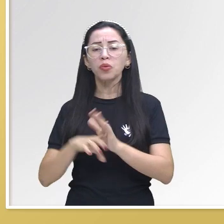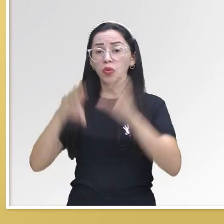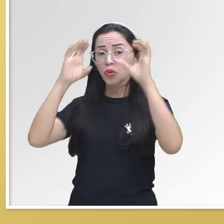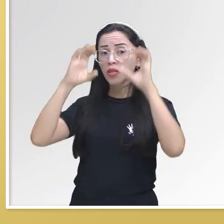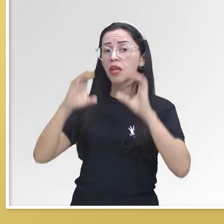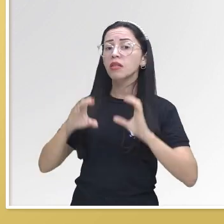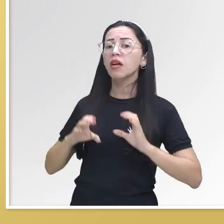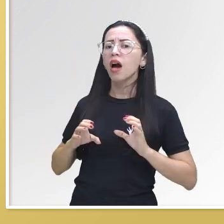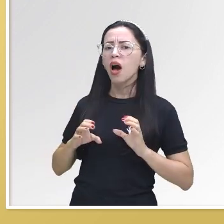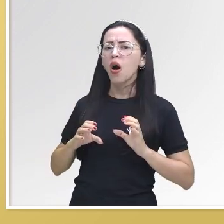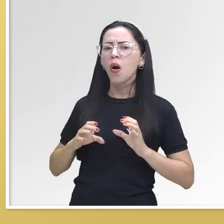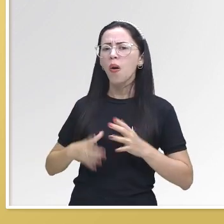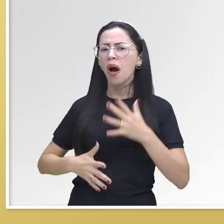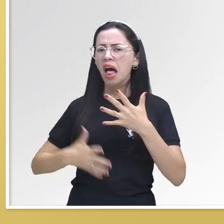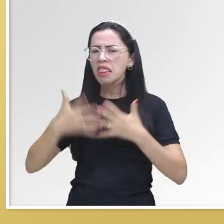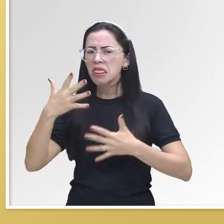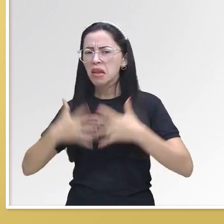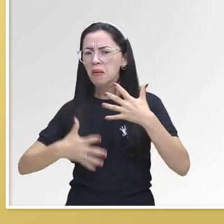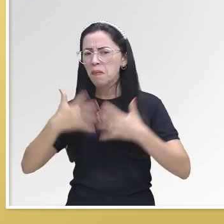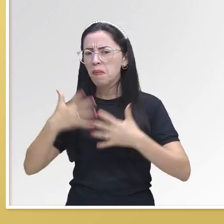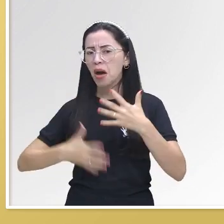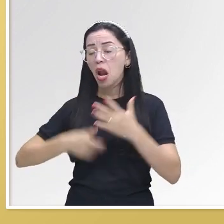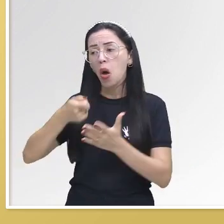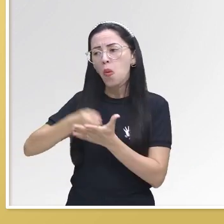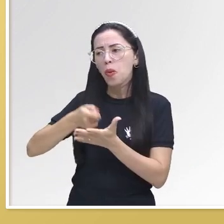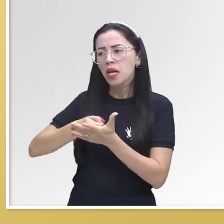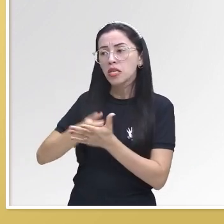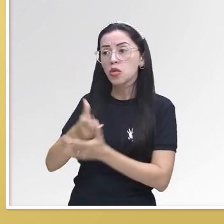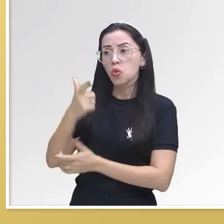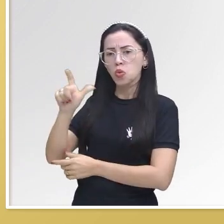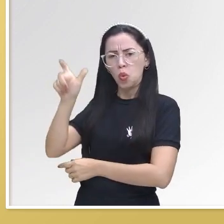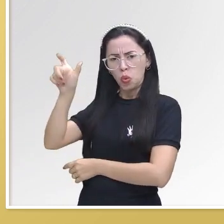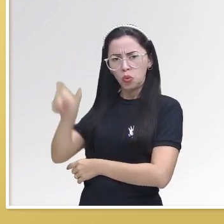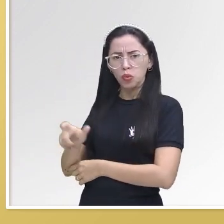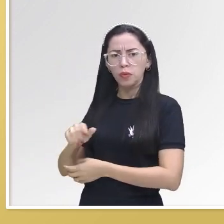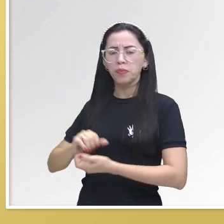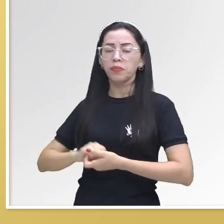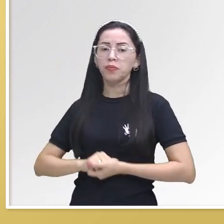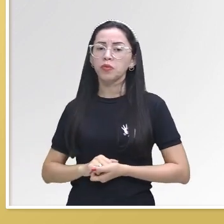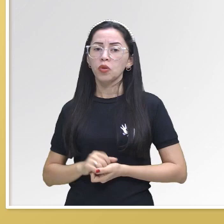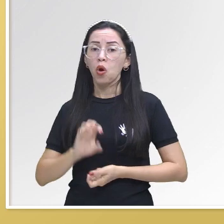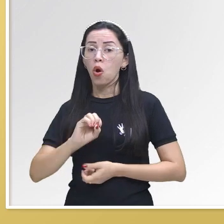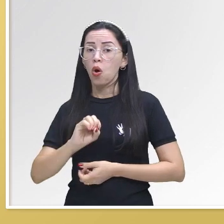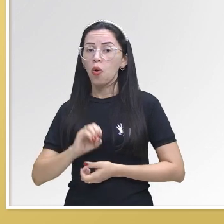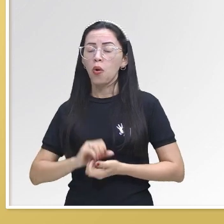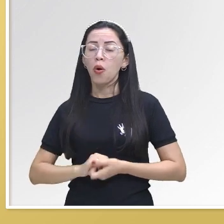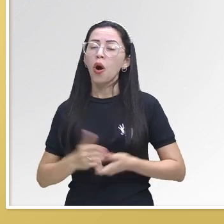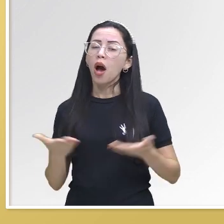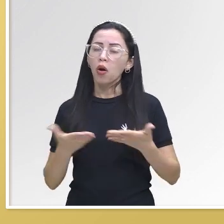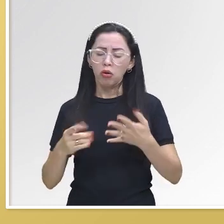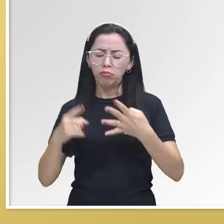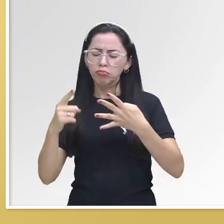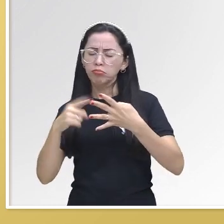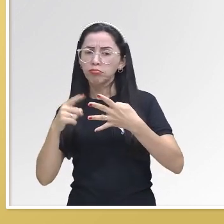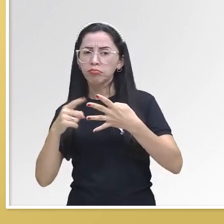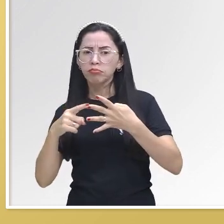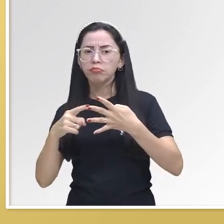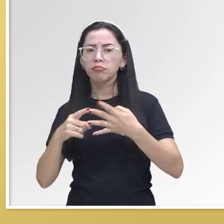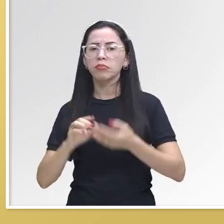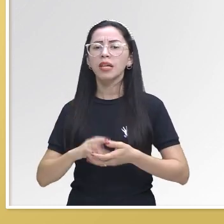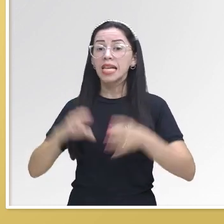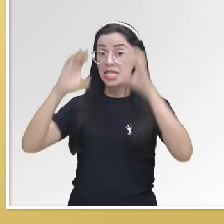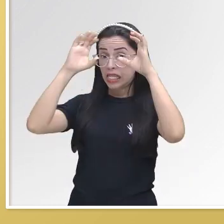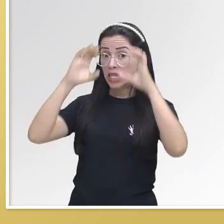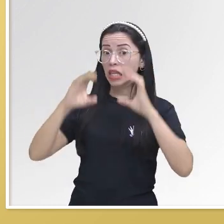cidadão atrapalha a obrigação de um outro cidadão. Ou será o outro? Vamos ler? Cidadania é